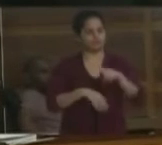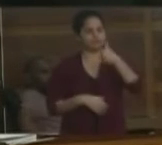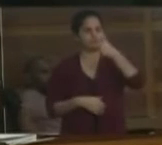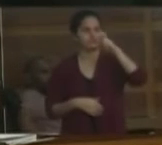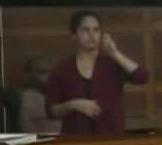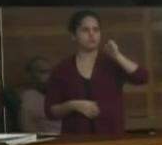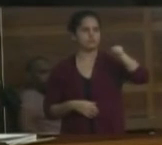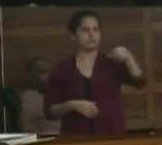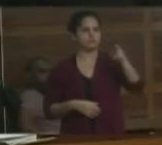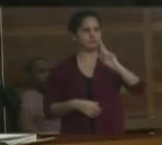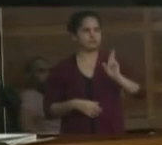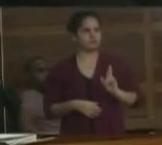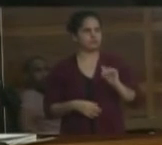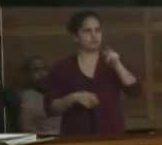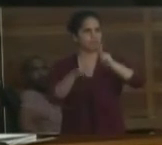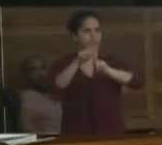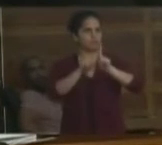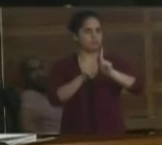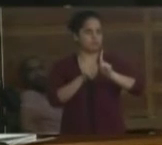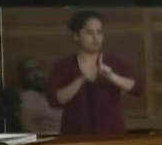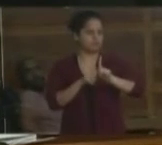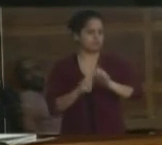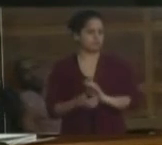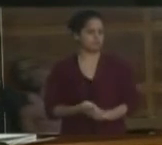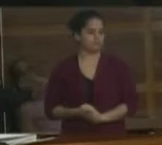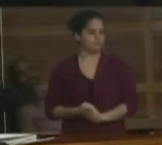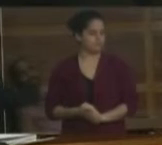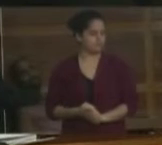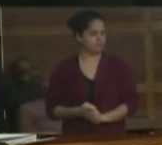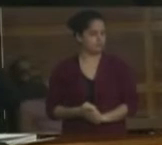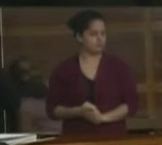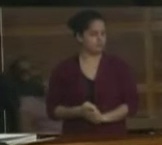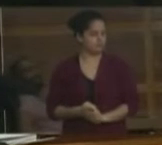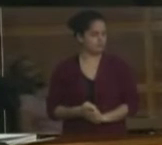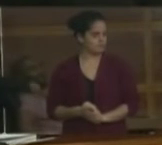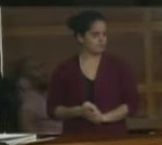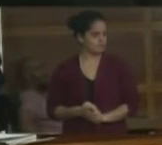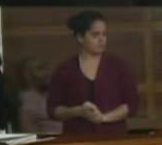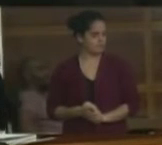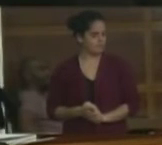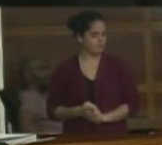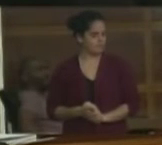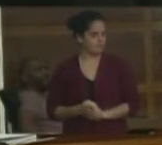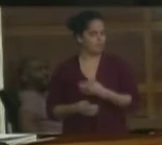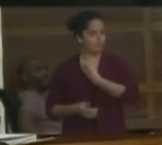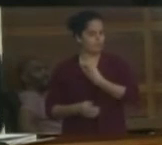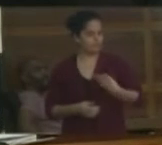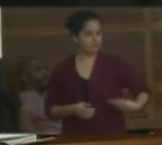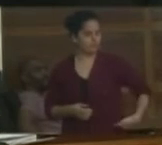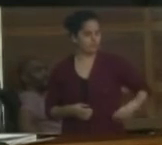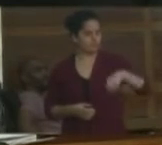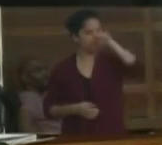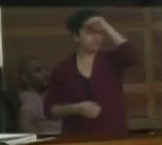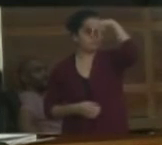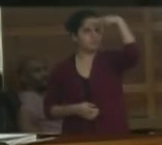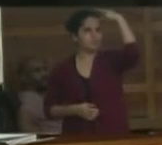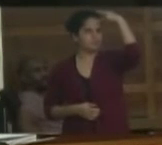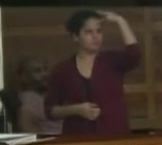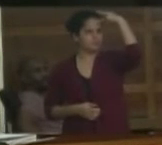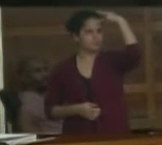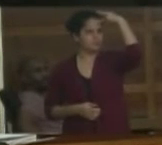melhor mensagem mas isso não inviabiliza qualquer tipo de negociação com sindicato e o governo fernando